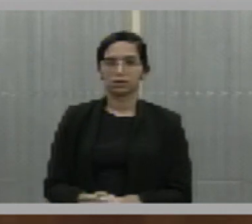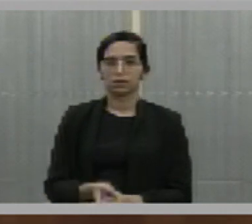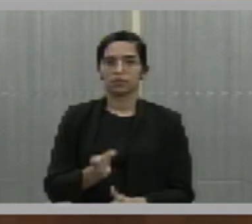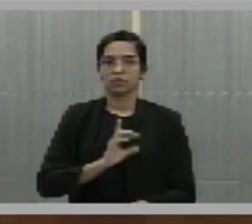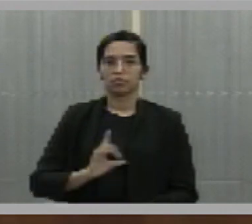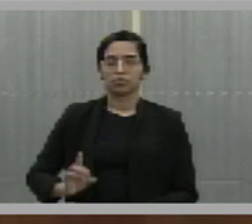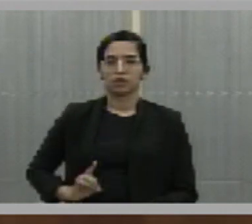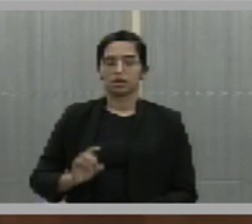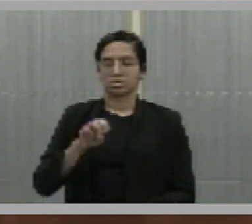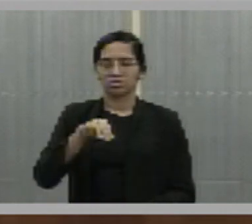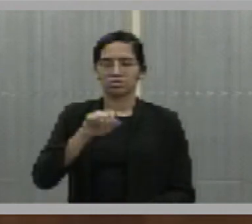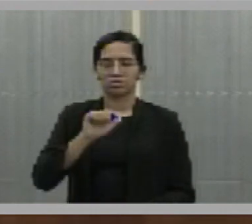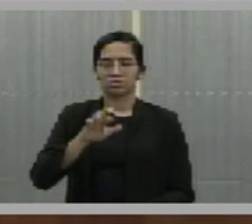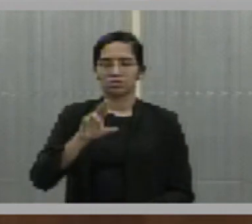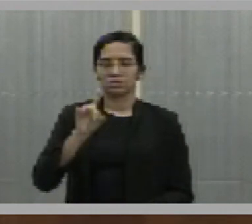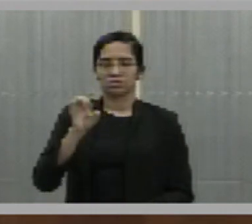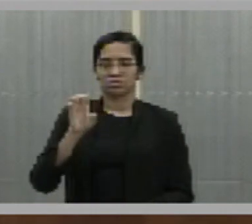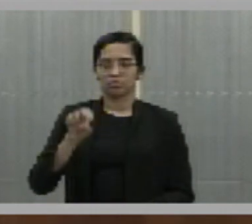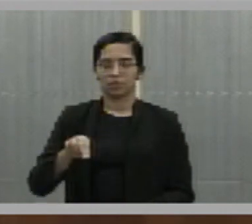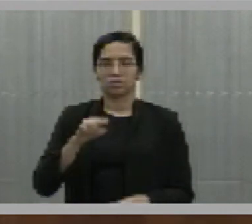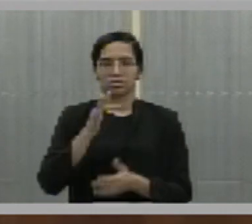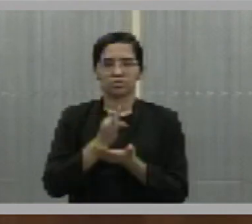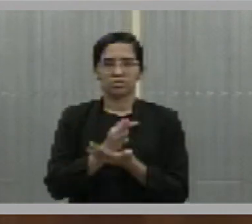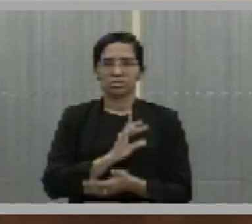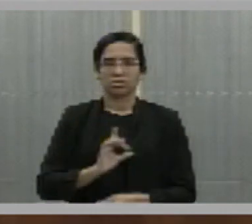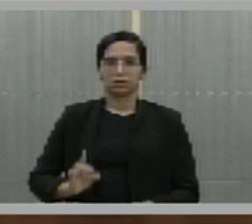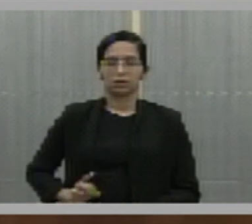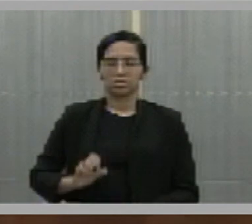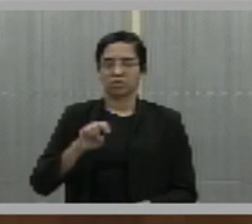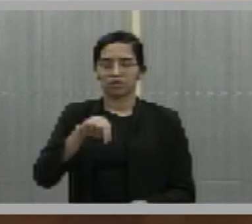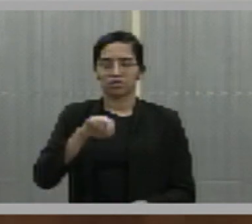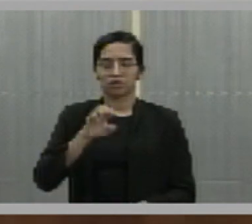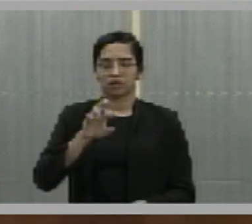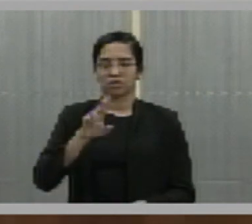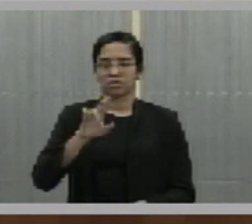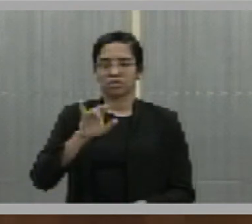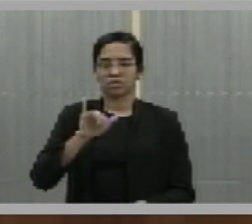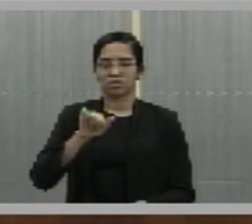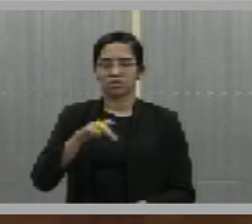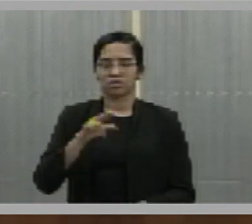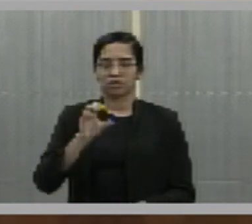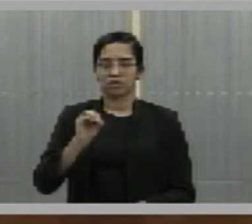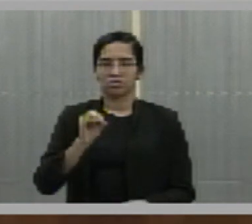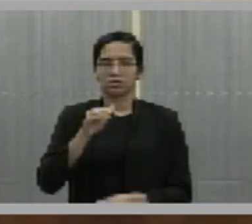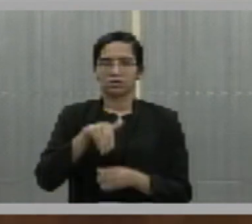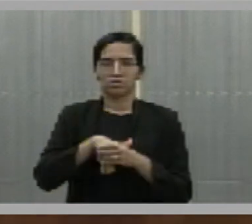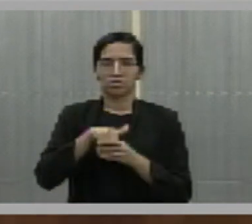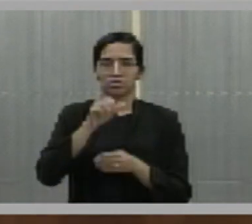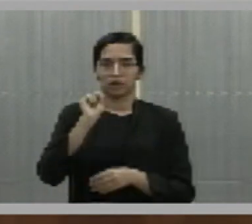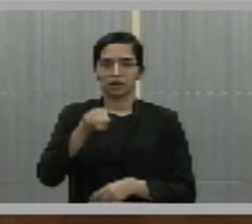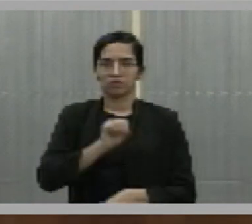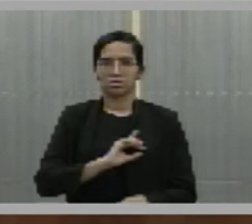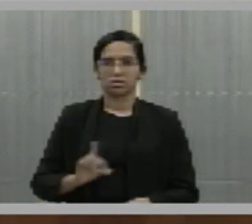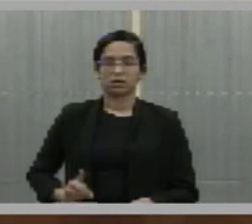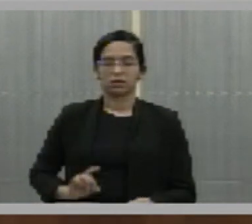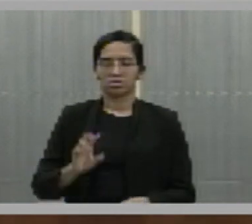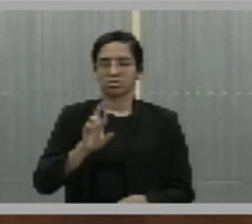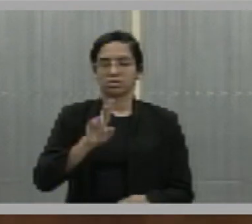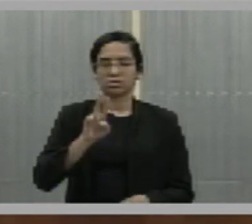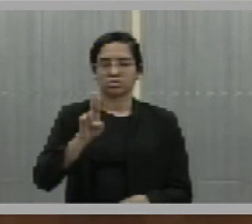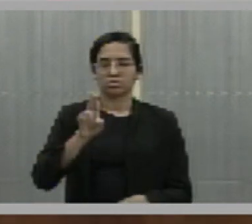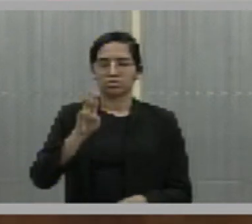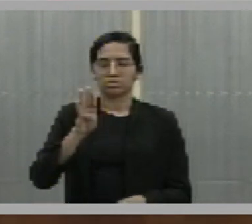Deputado Marden Menezes, ausente. Deputado Nerinho, como vota? Sim. Deputado Rubens Vieira, como vota?